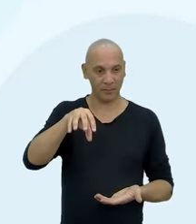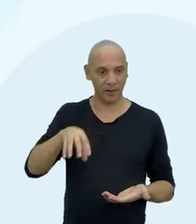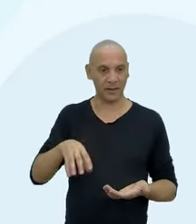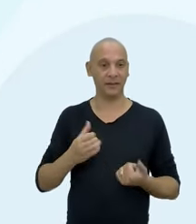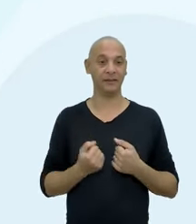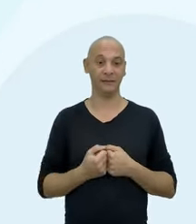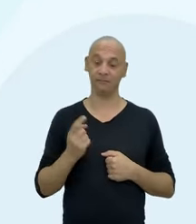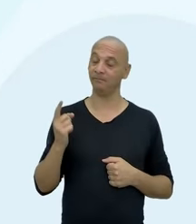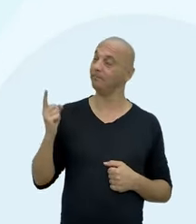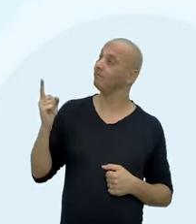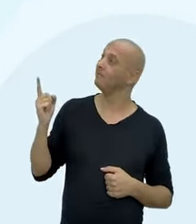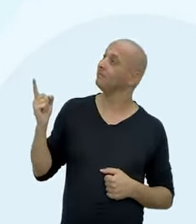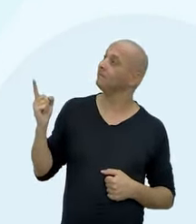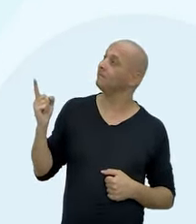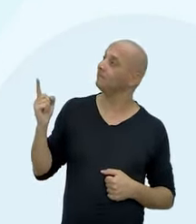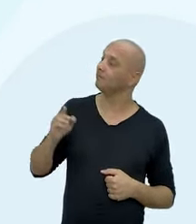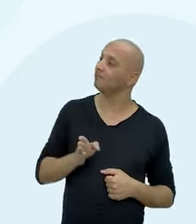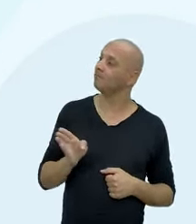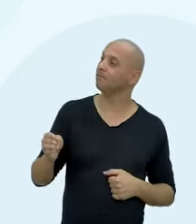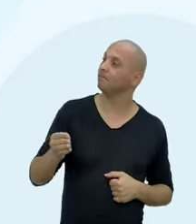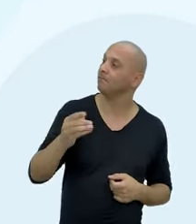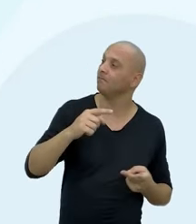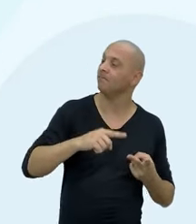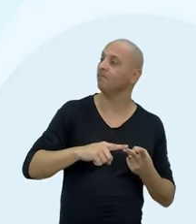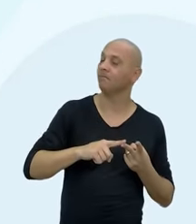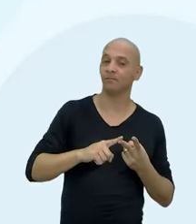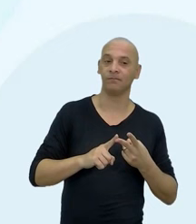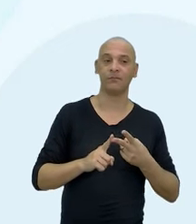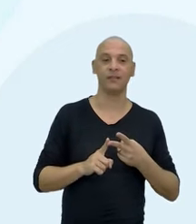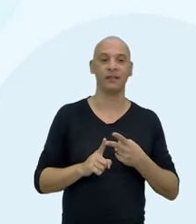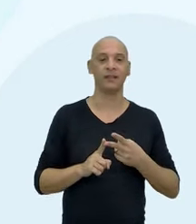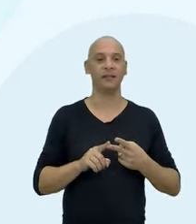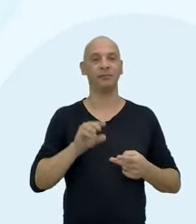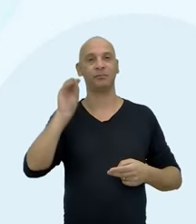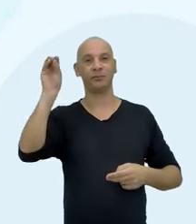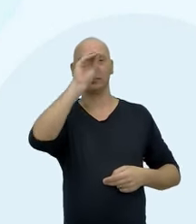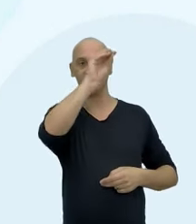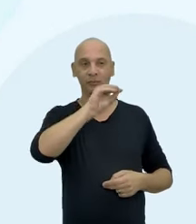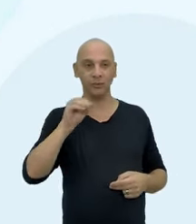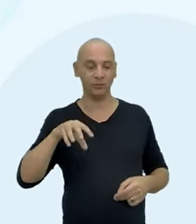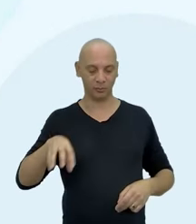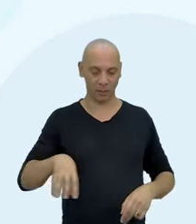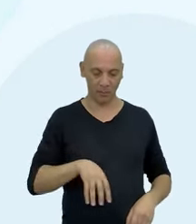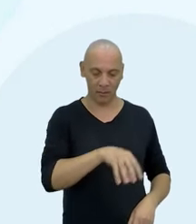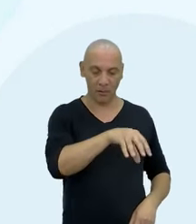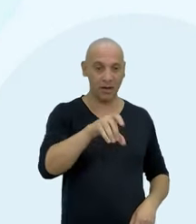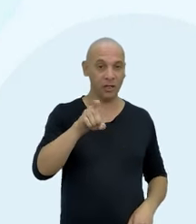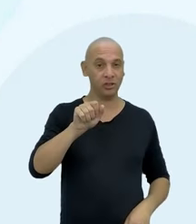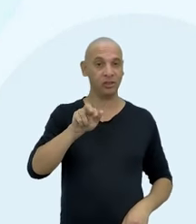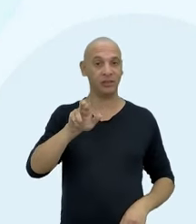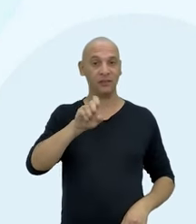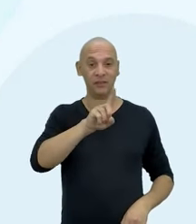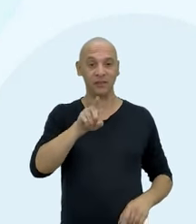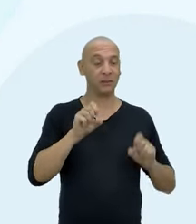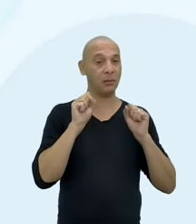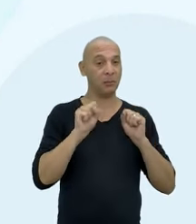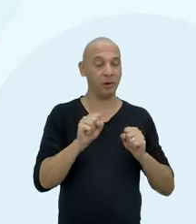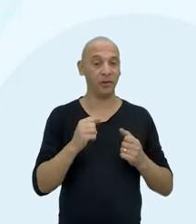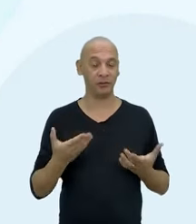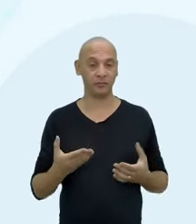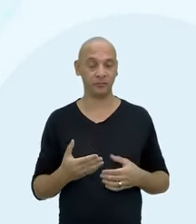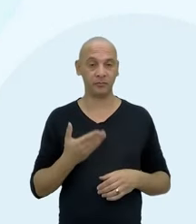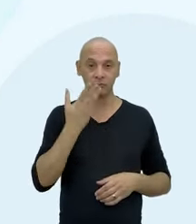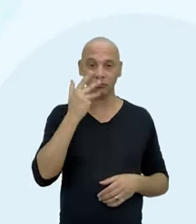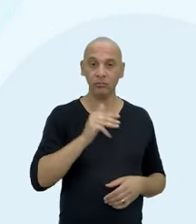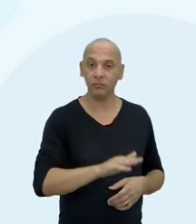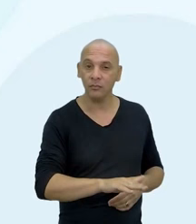Resta um jogo da trilha #jogo da dama Xadrez Você montar labirinto a